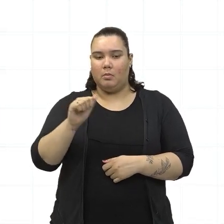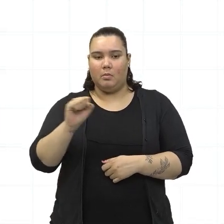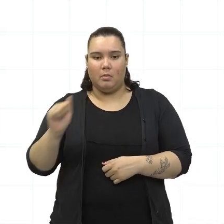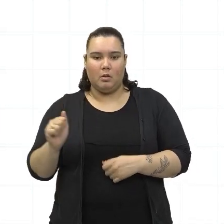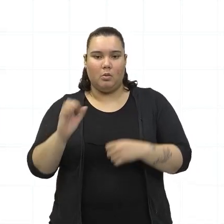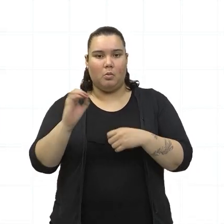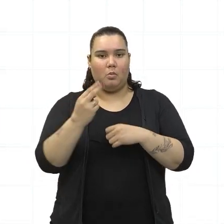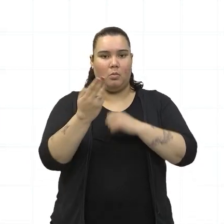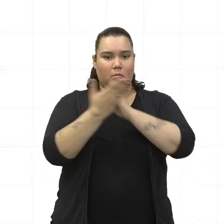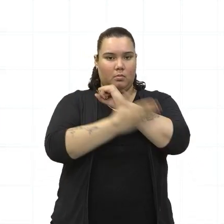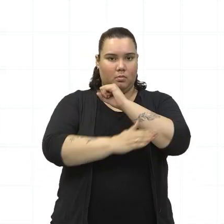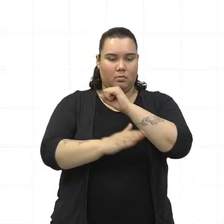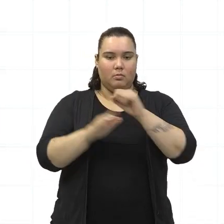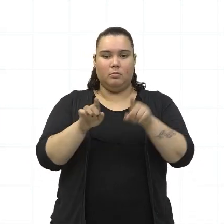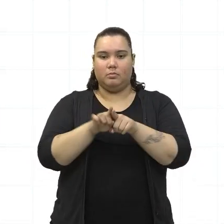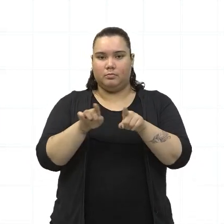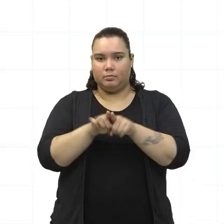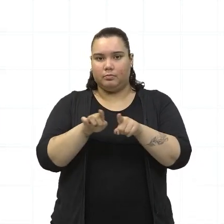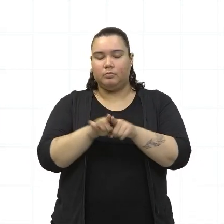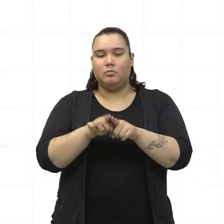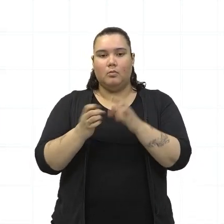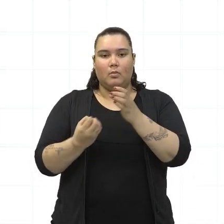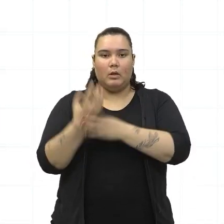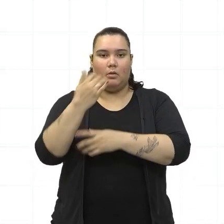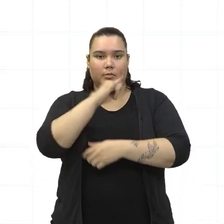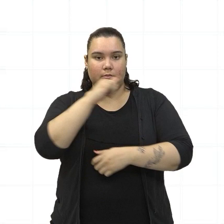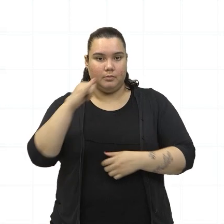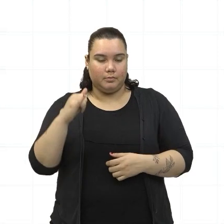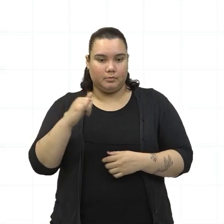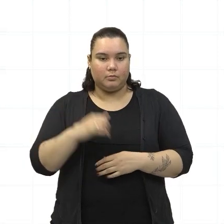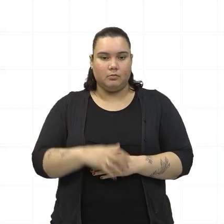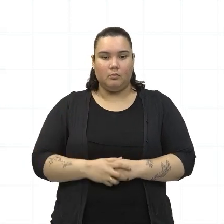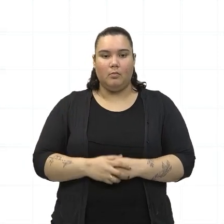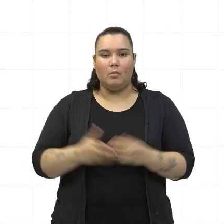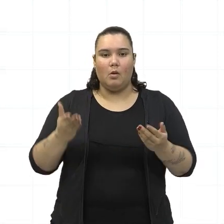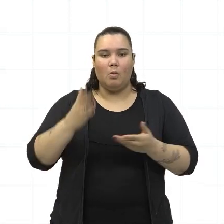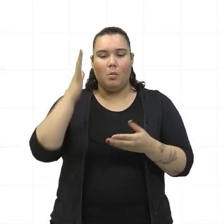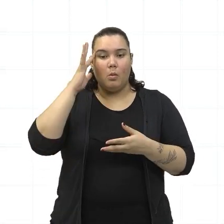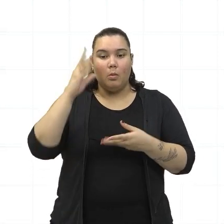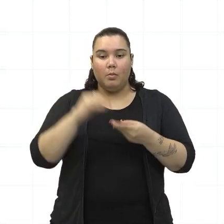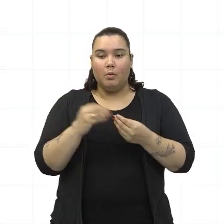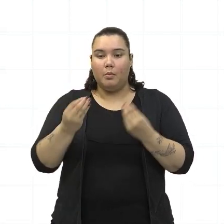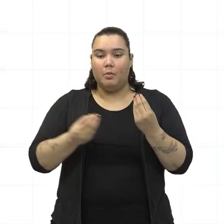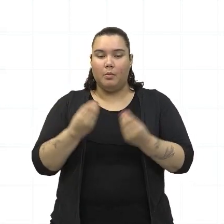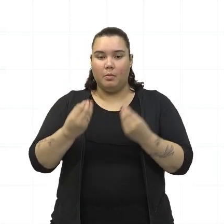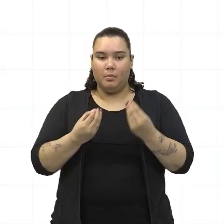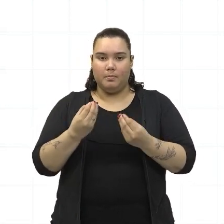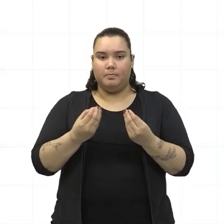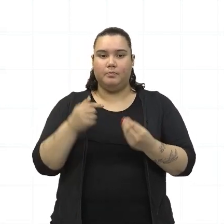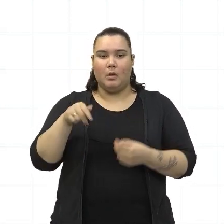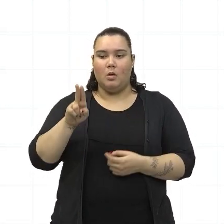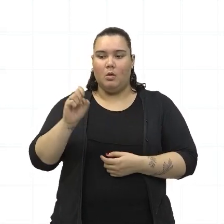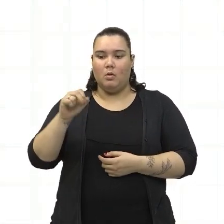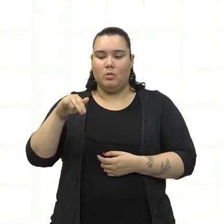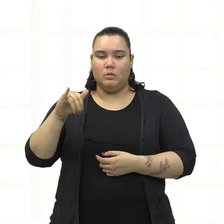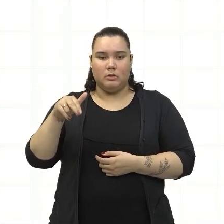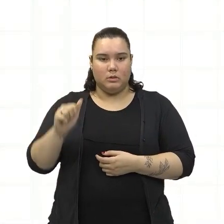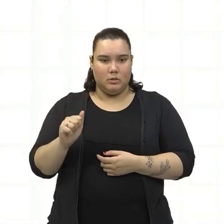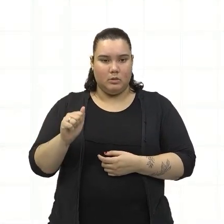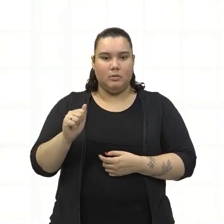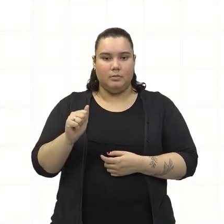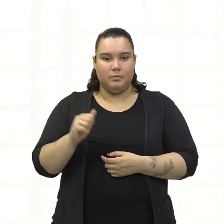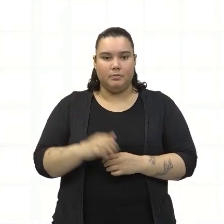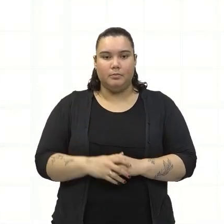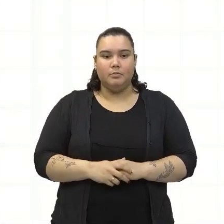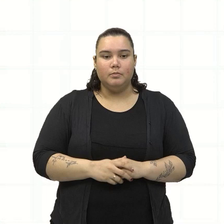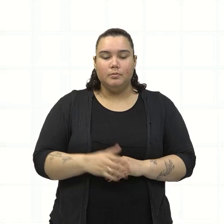também, para gerar essa energia. Vamos entender como funciona uma usina termoelétrica aí na